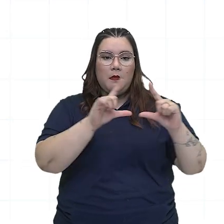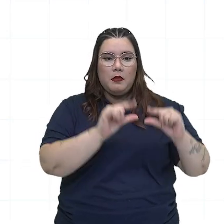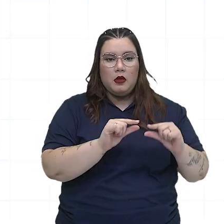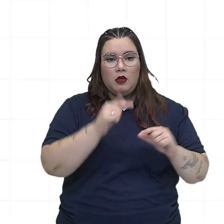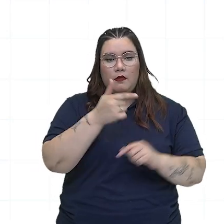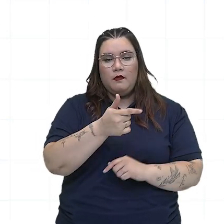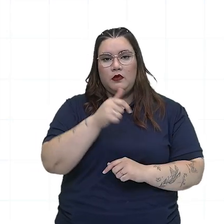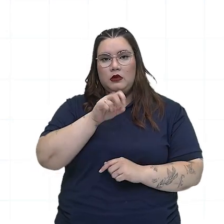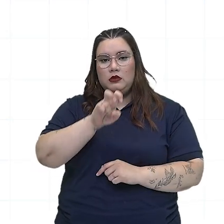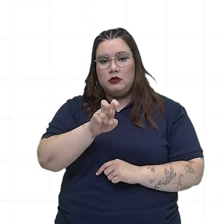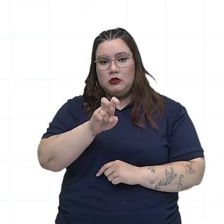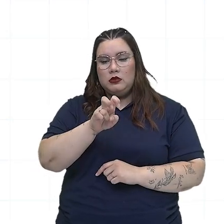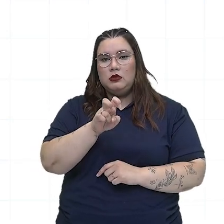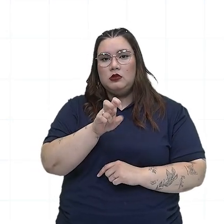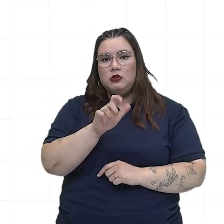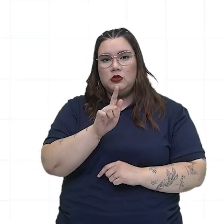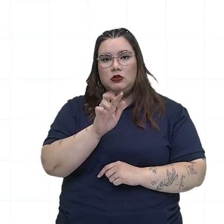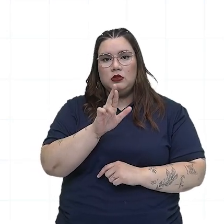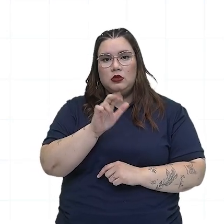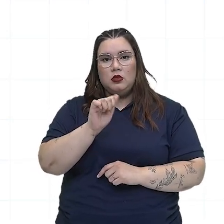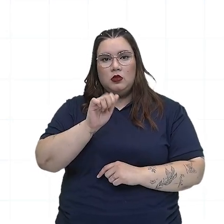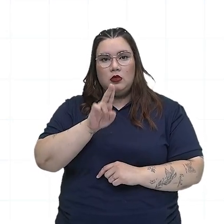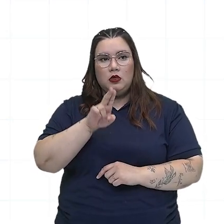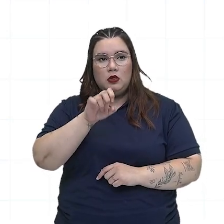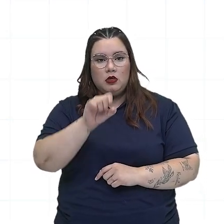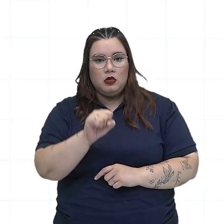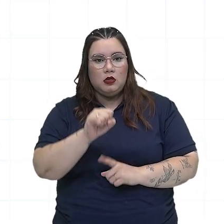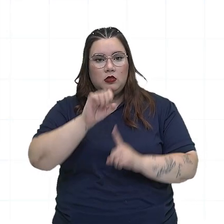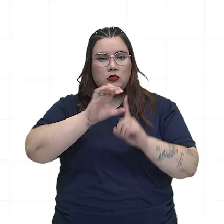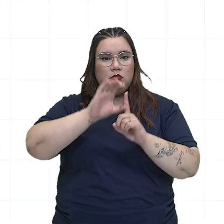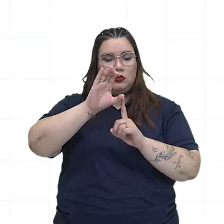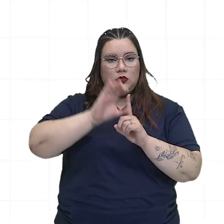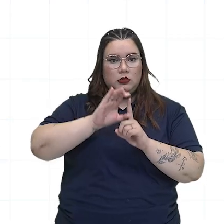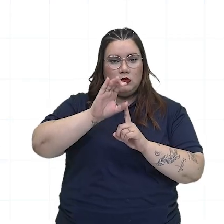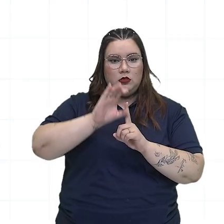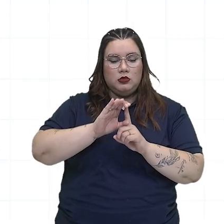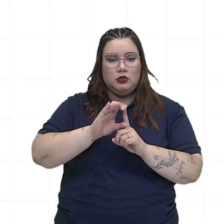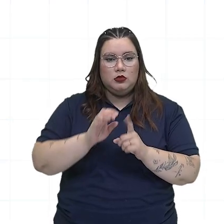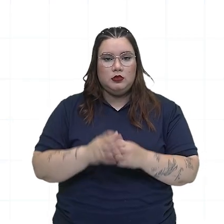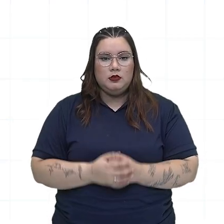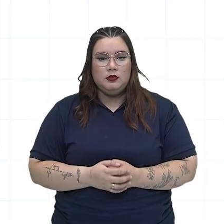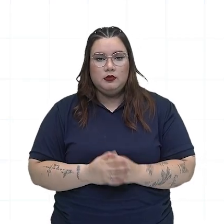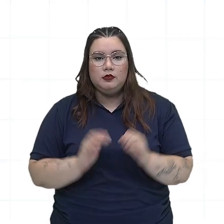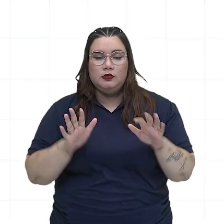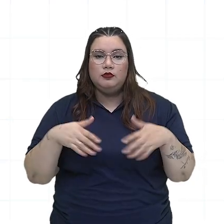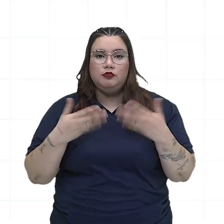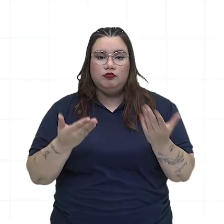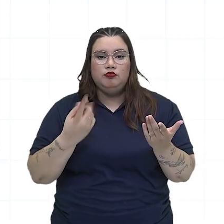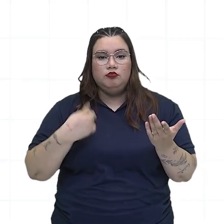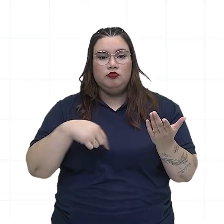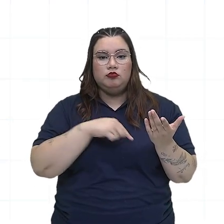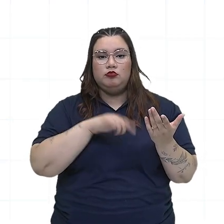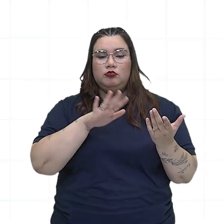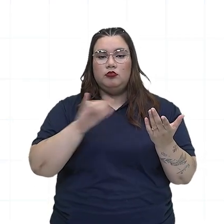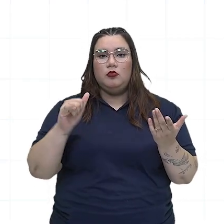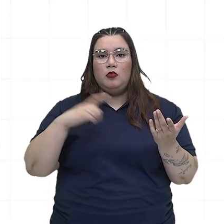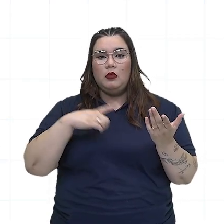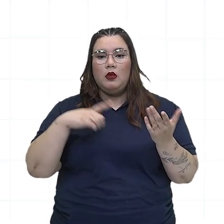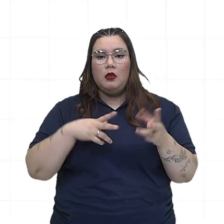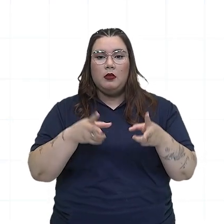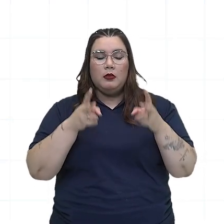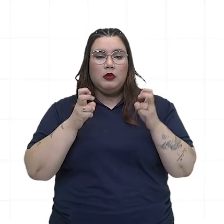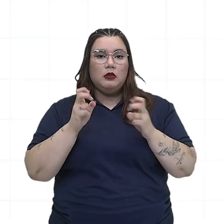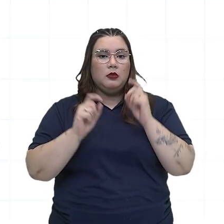a temperatura mínima está em torno de 25 graus Celsius. E aí nós vamos ter